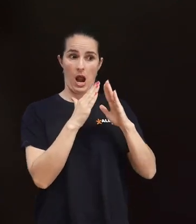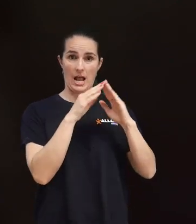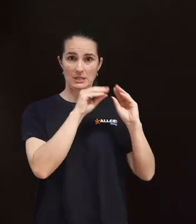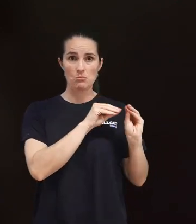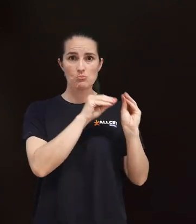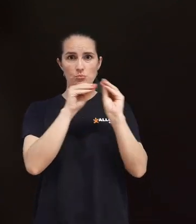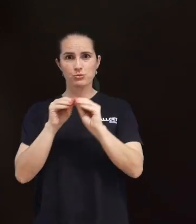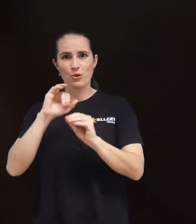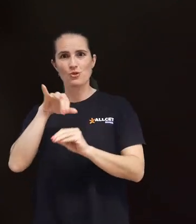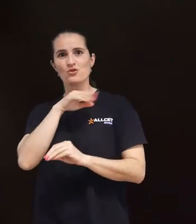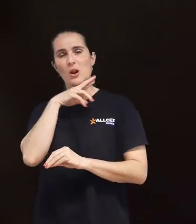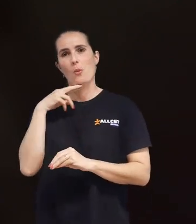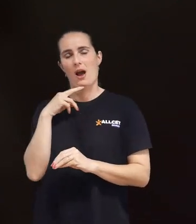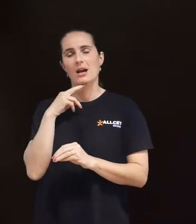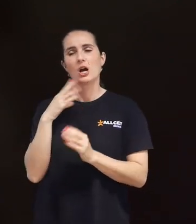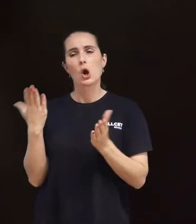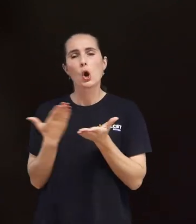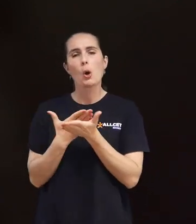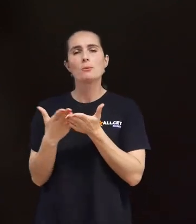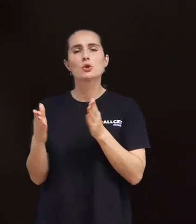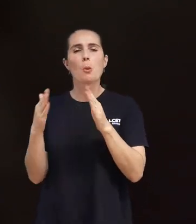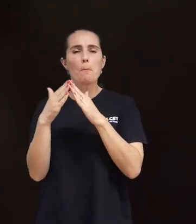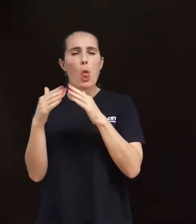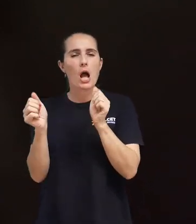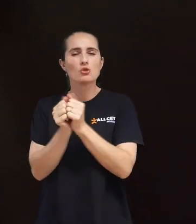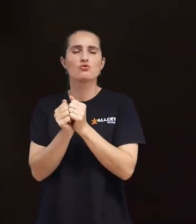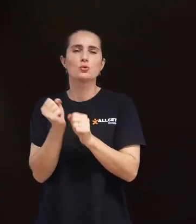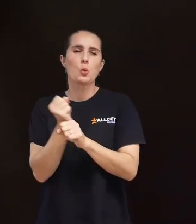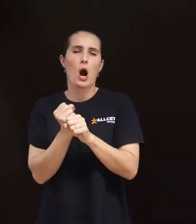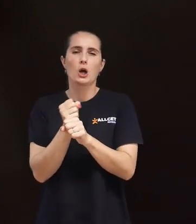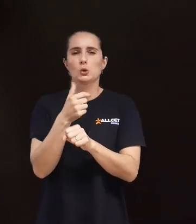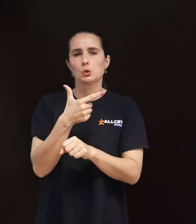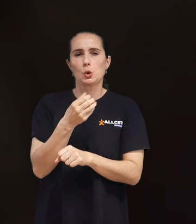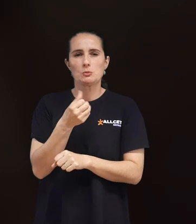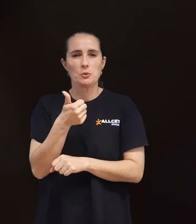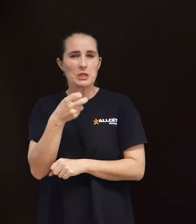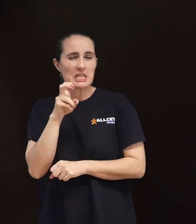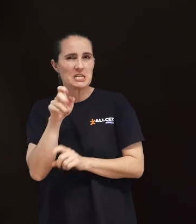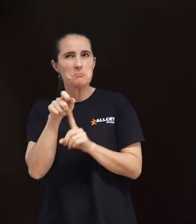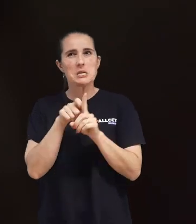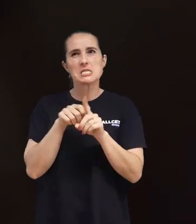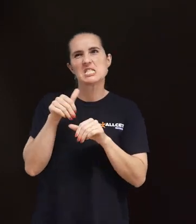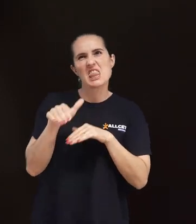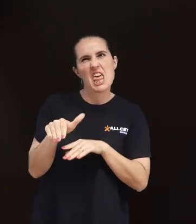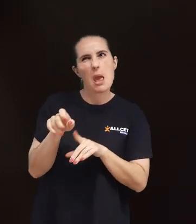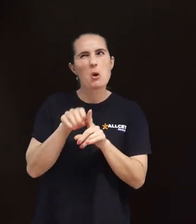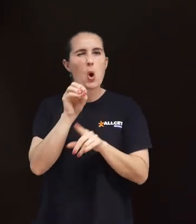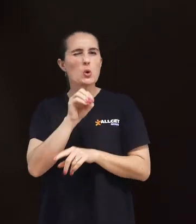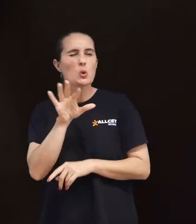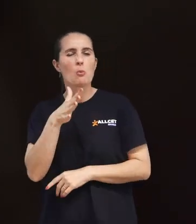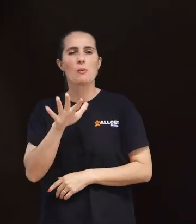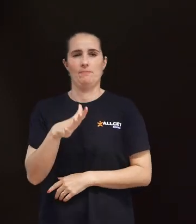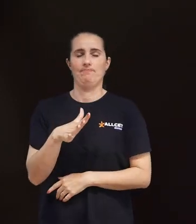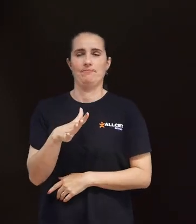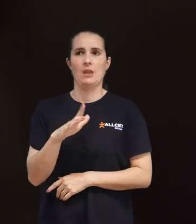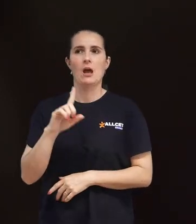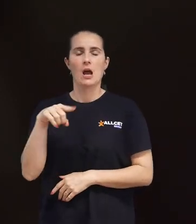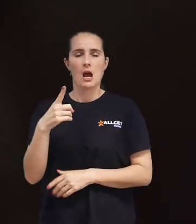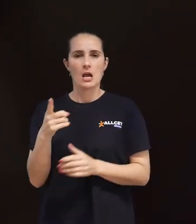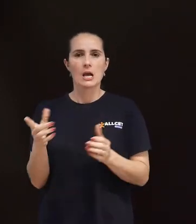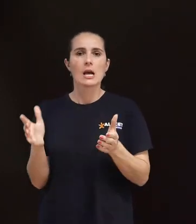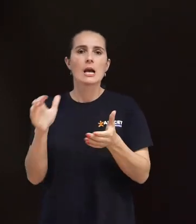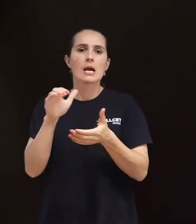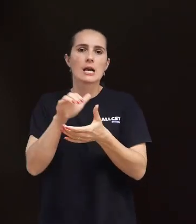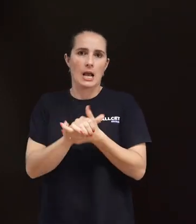no final de 2015, a partir de setembro, outubro de 2015. E nos casamos